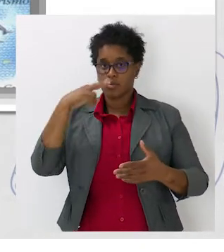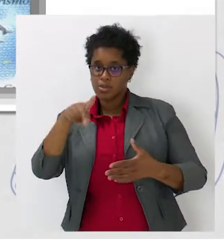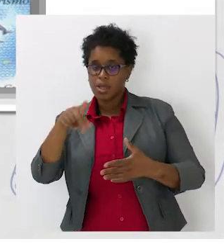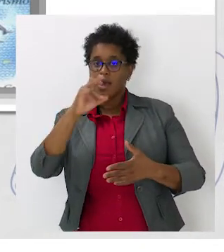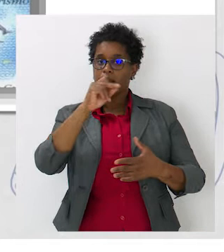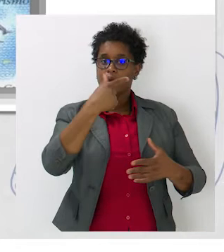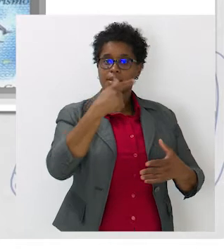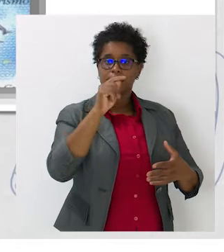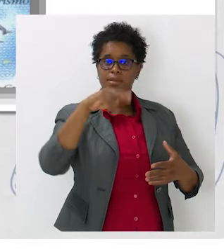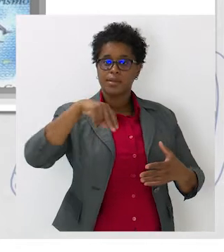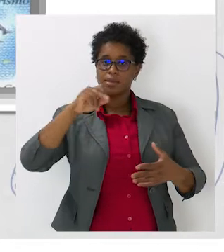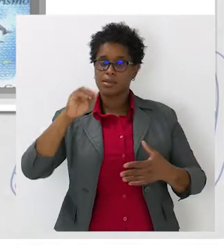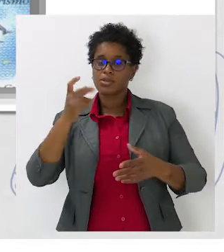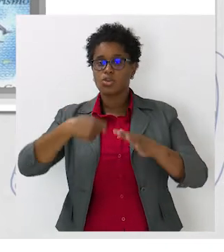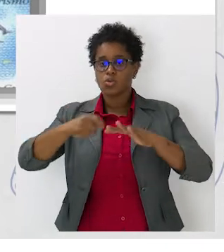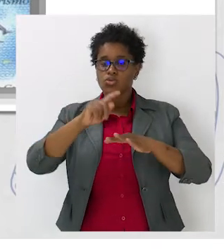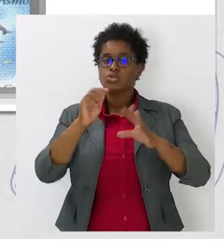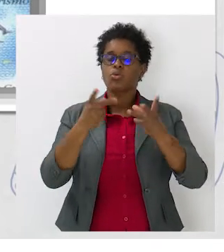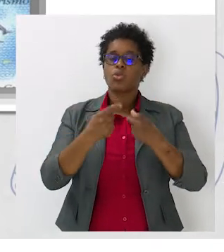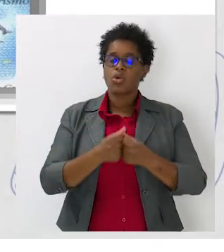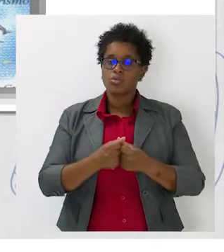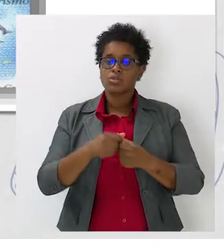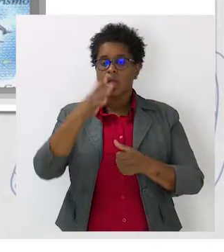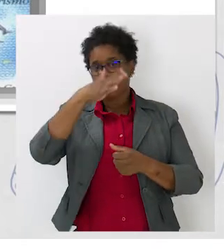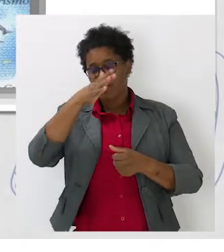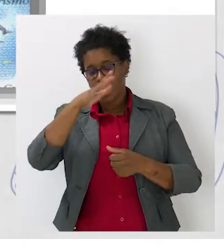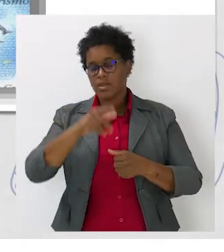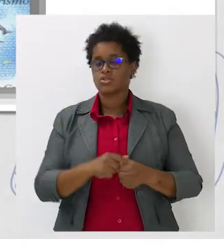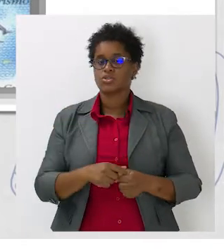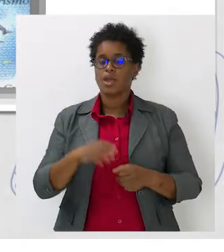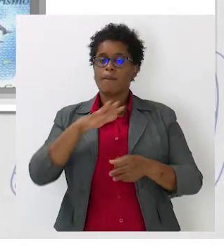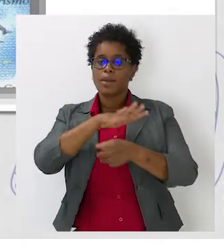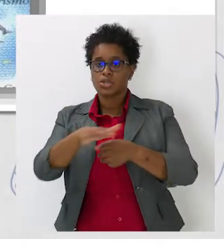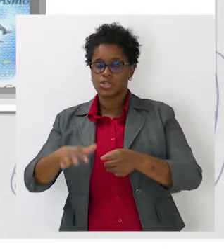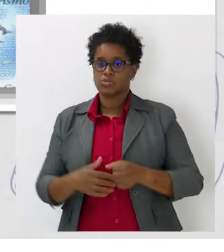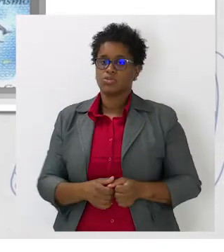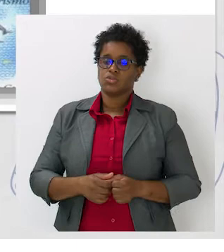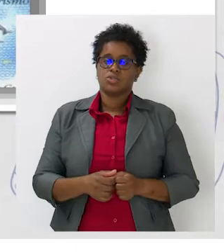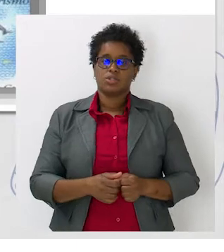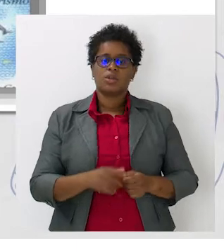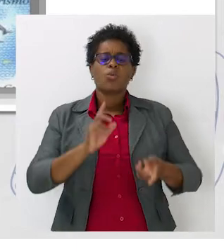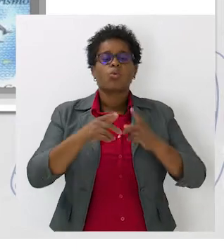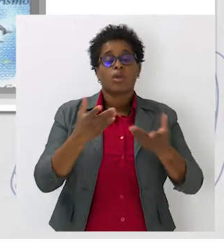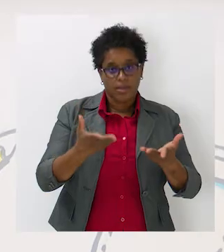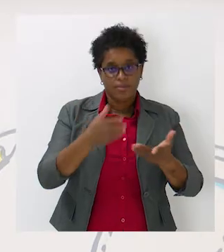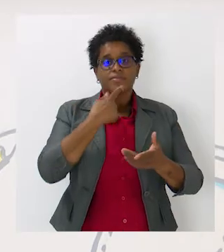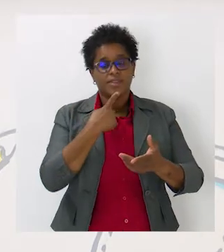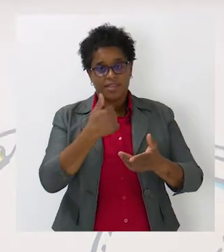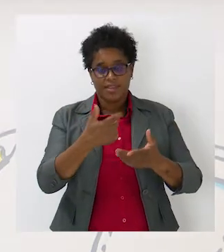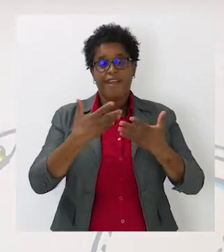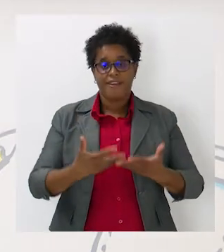destacar Atenas, recursos econômicos e atividades marítimas.